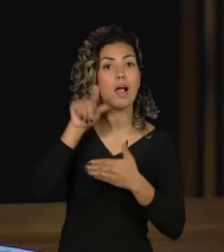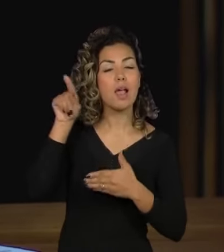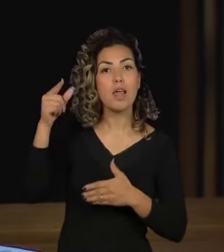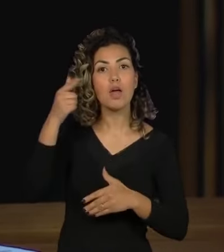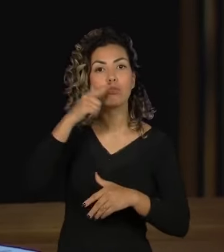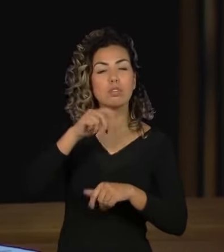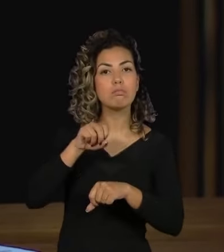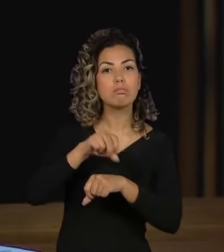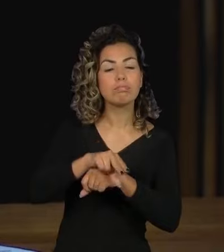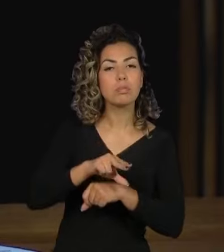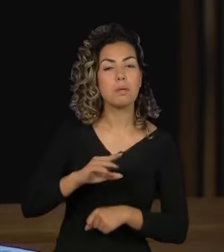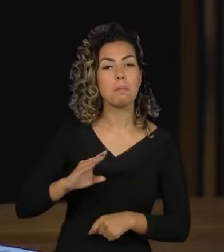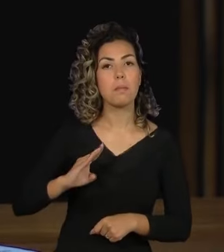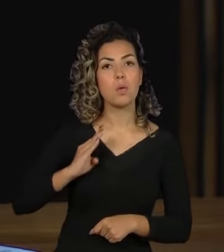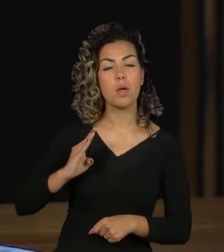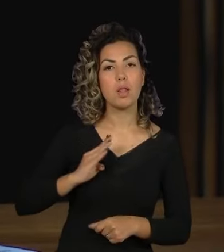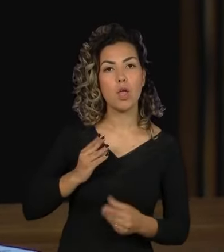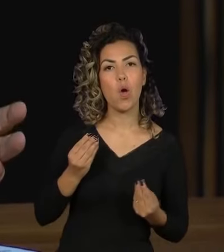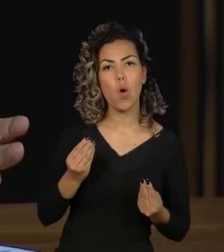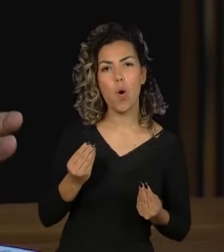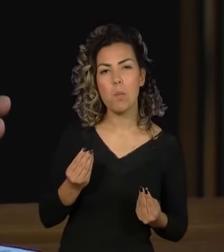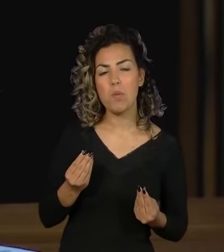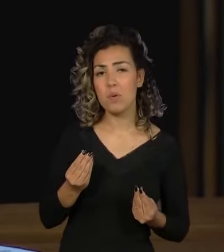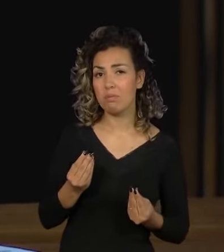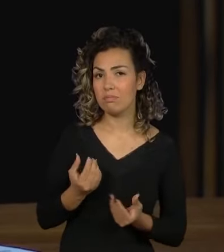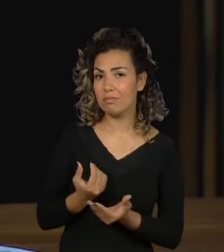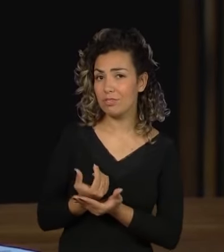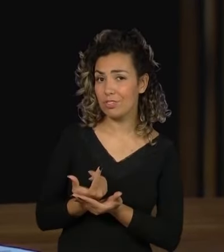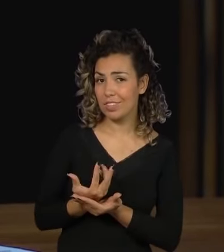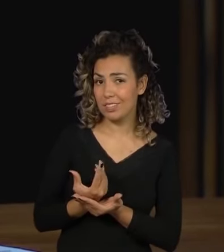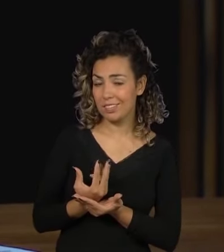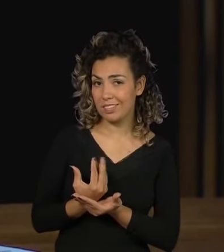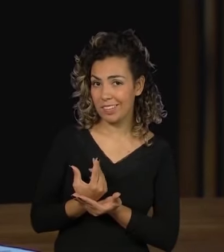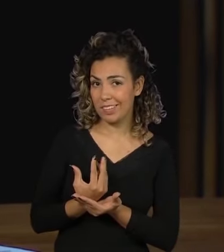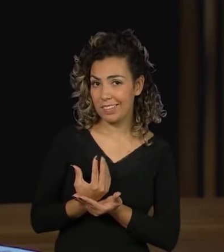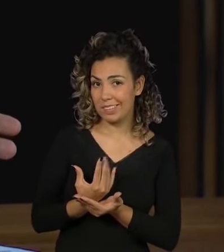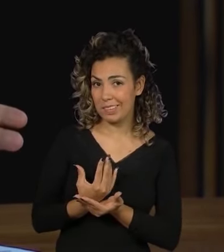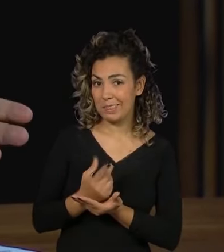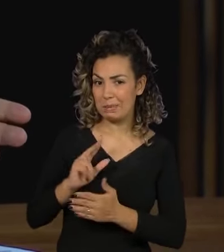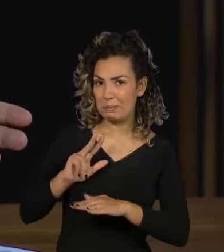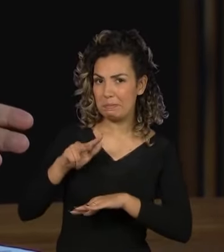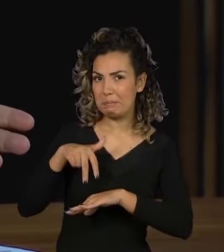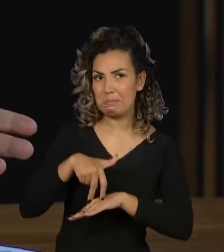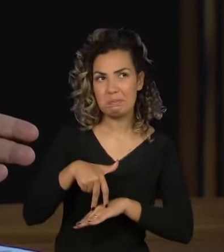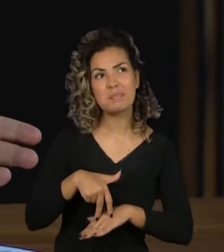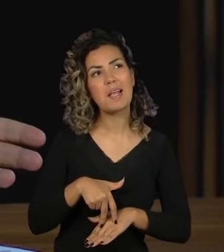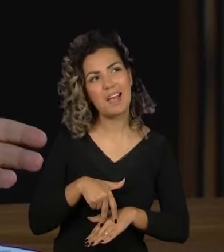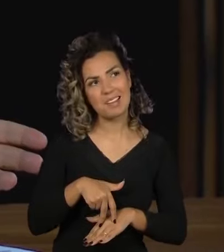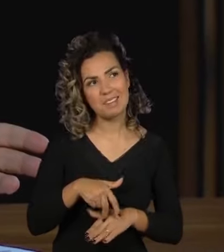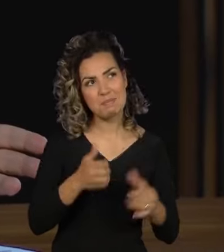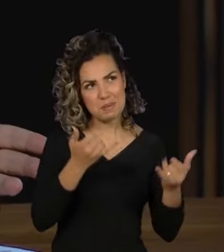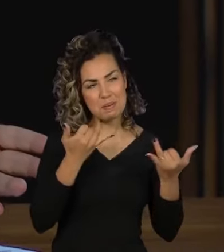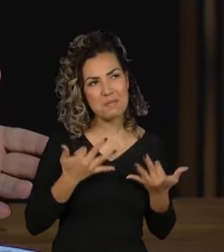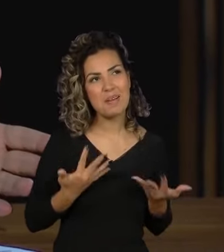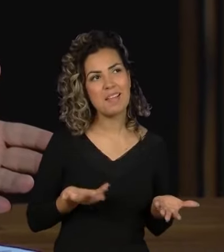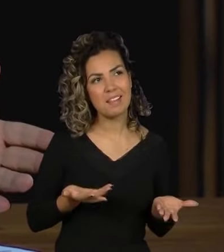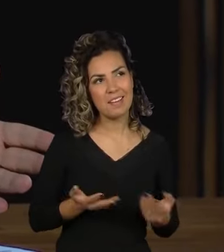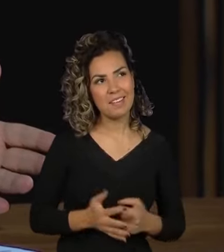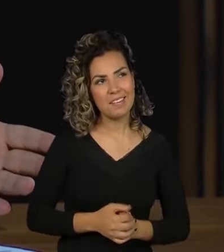um aplicativo de pegação o Tinder explica isso aí mano